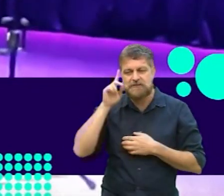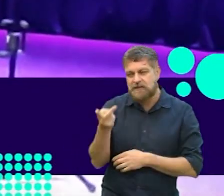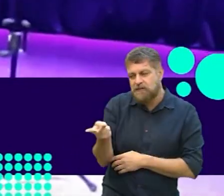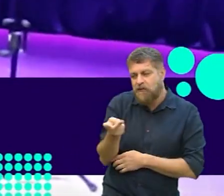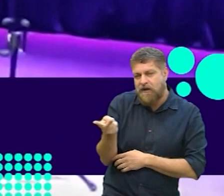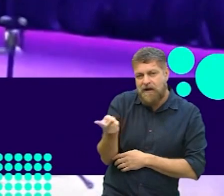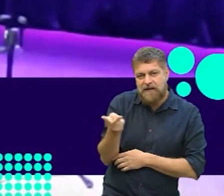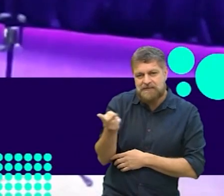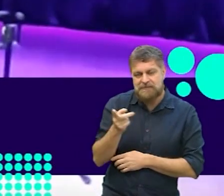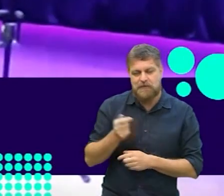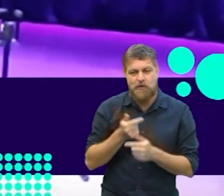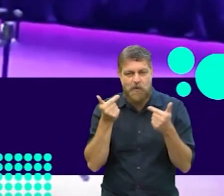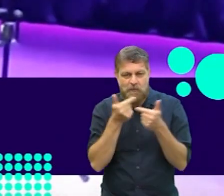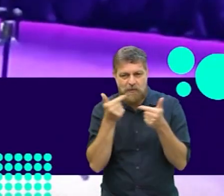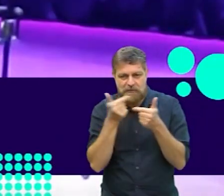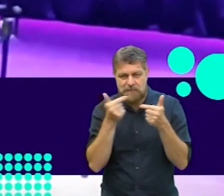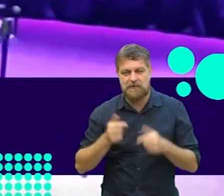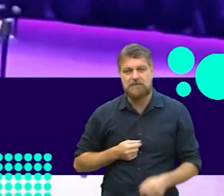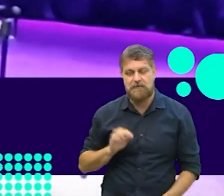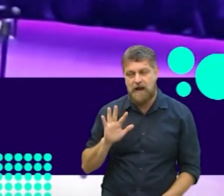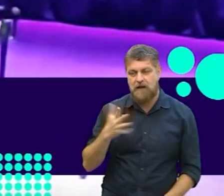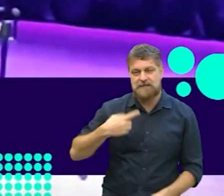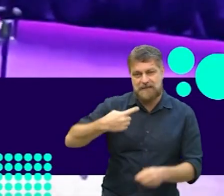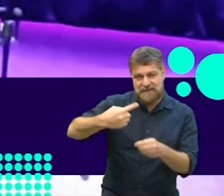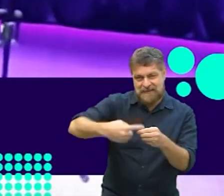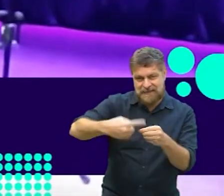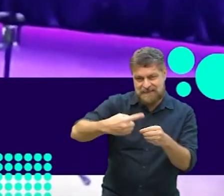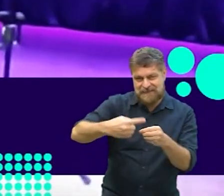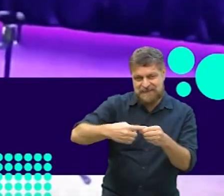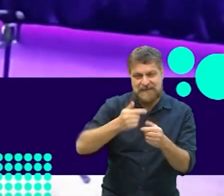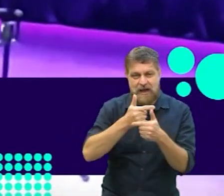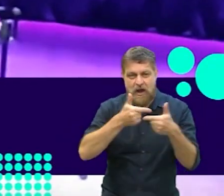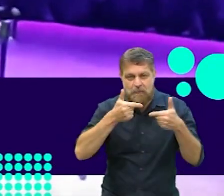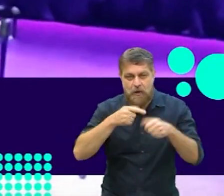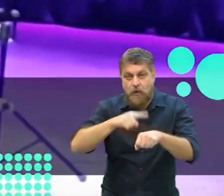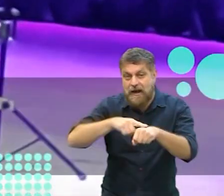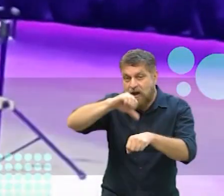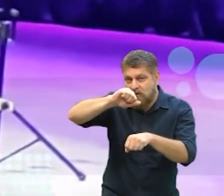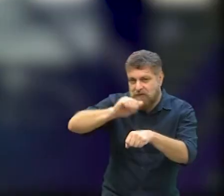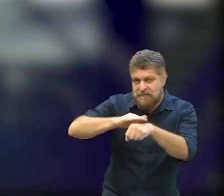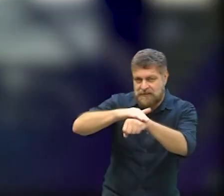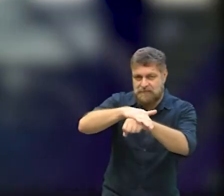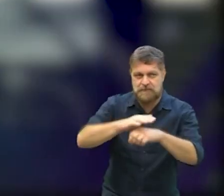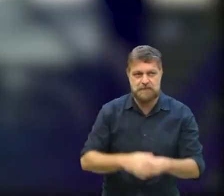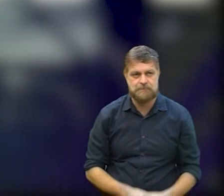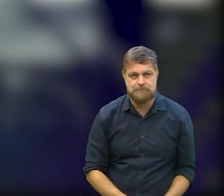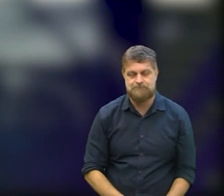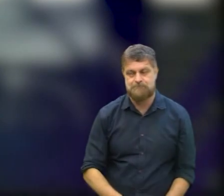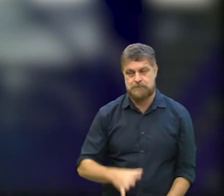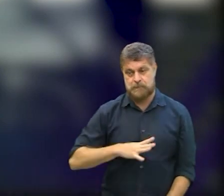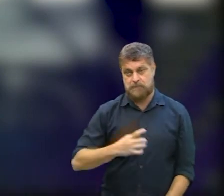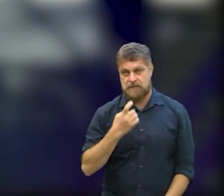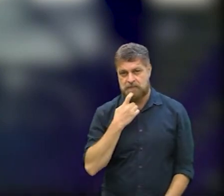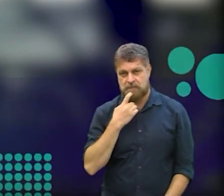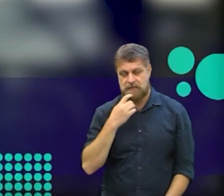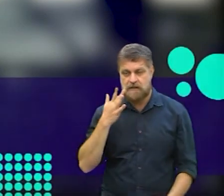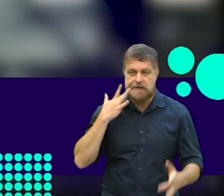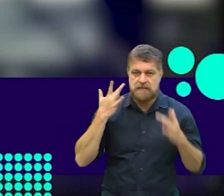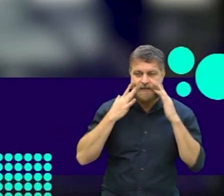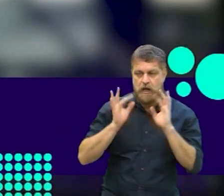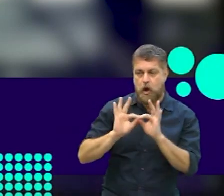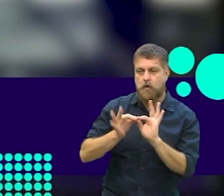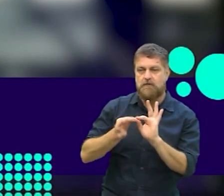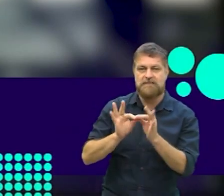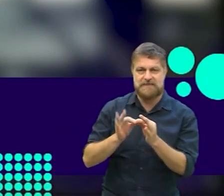casal, com muito humor. Vai ser no Interiorano Comedy Club, às 9 da noite. Campinas, Teatro Oficina